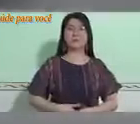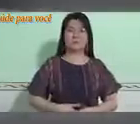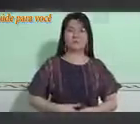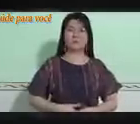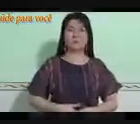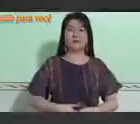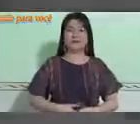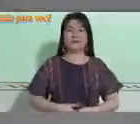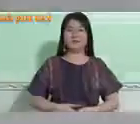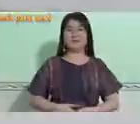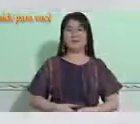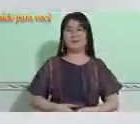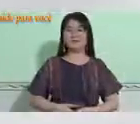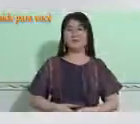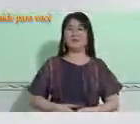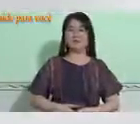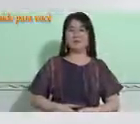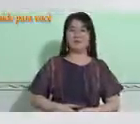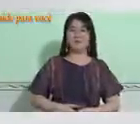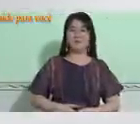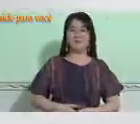alimentos industrializados.